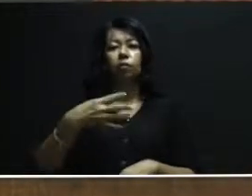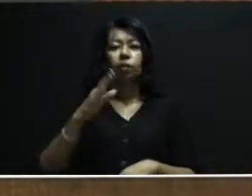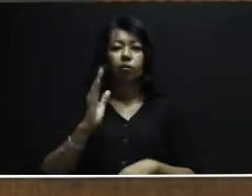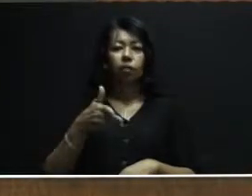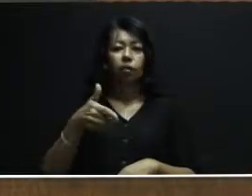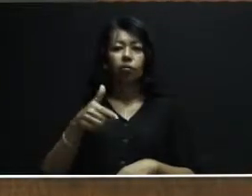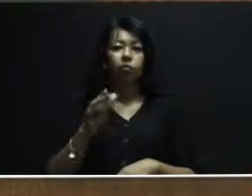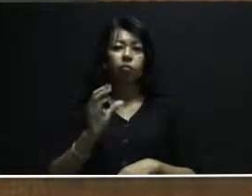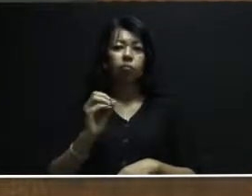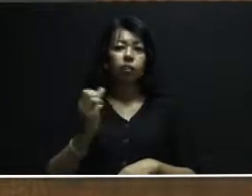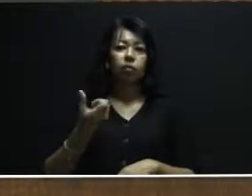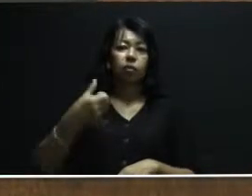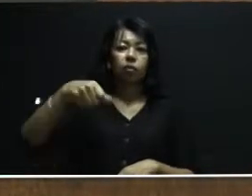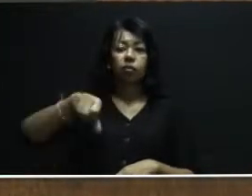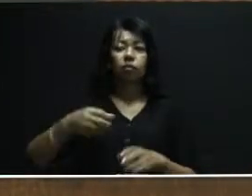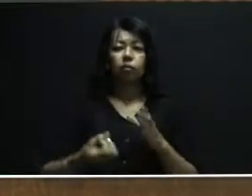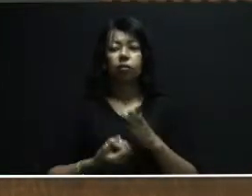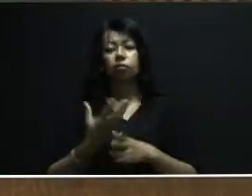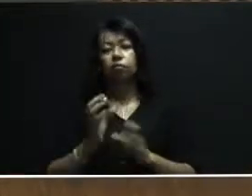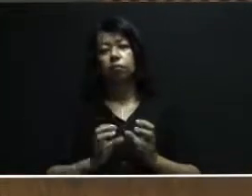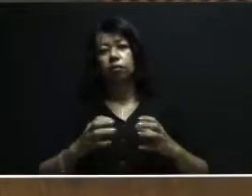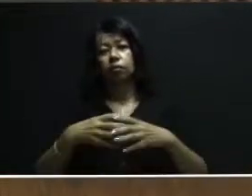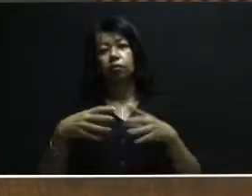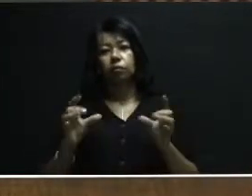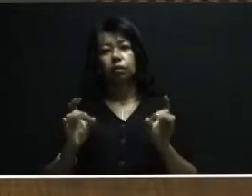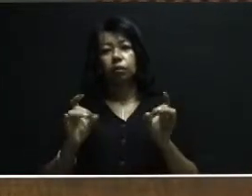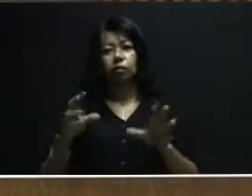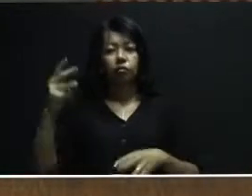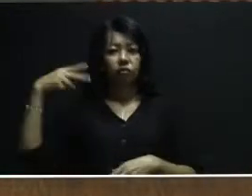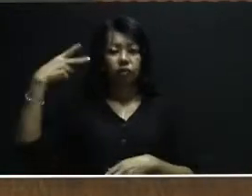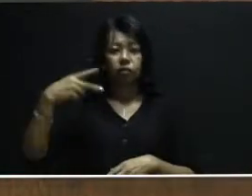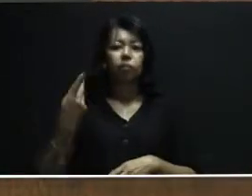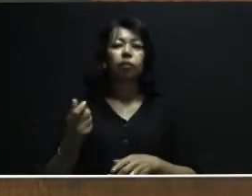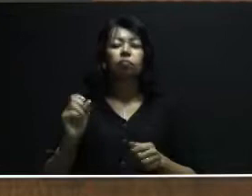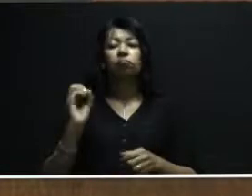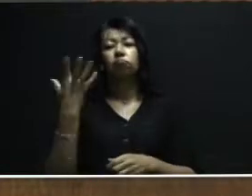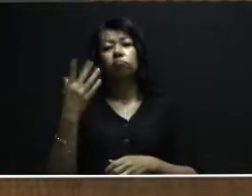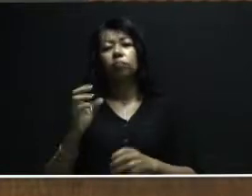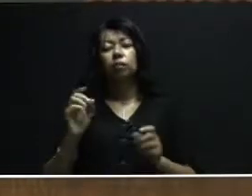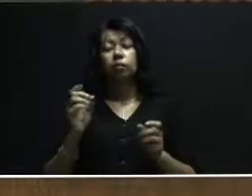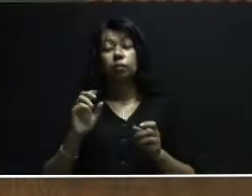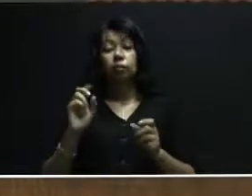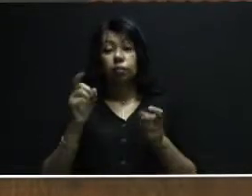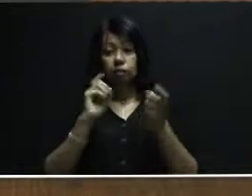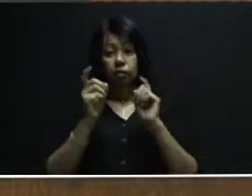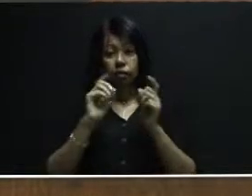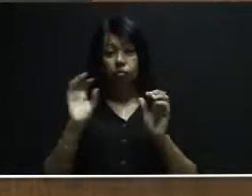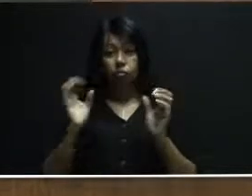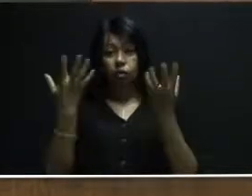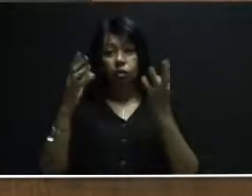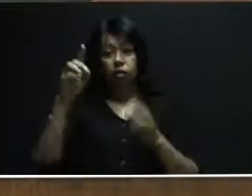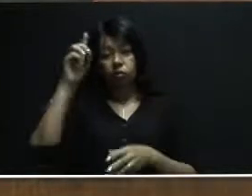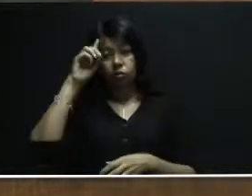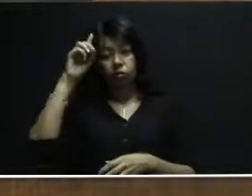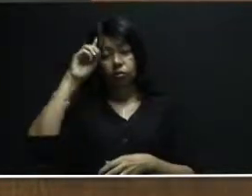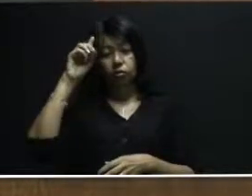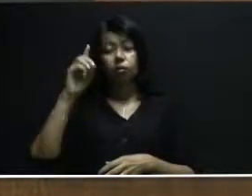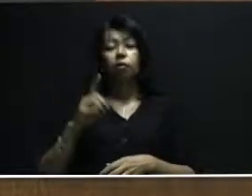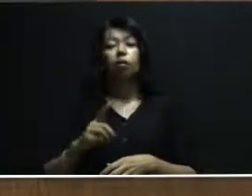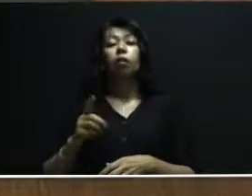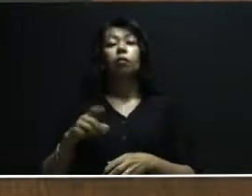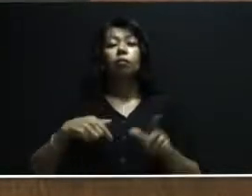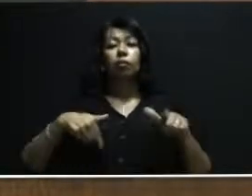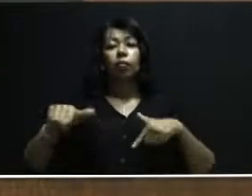74/2019, solicitando a formação de comissão especial de vereadores para realizar este ato solene em homenagem ao Dia do Profissional